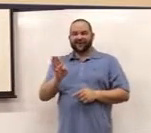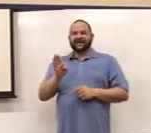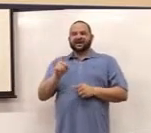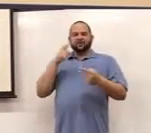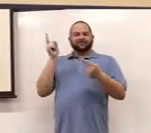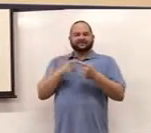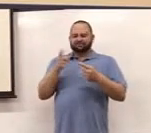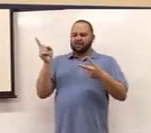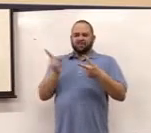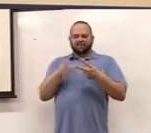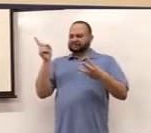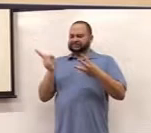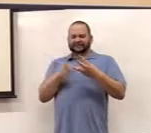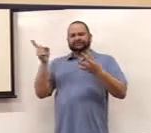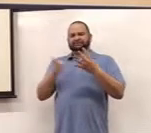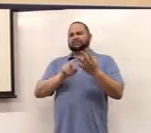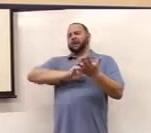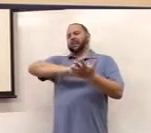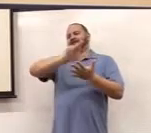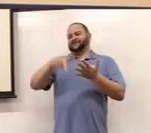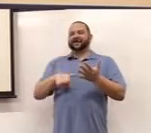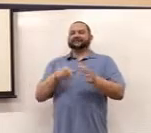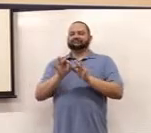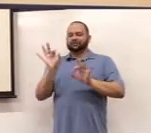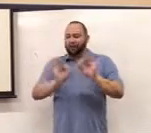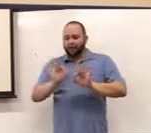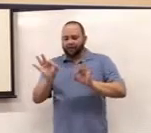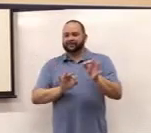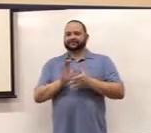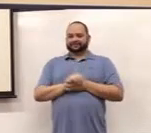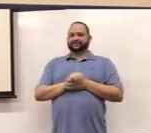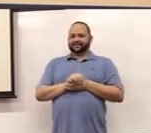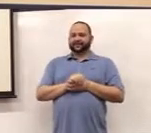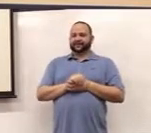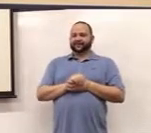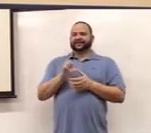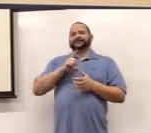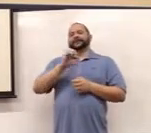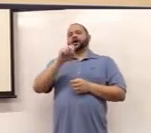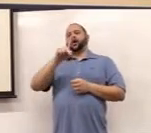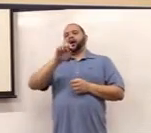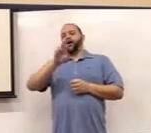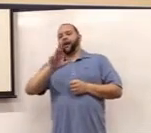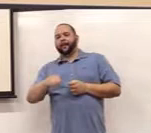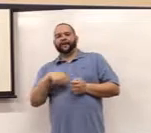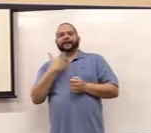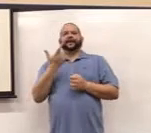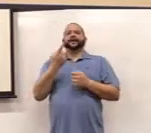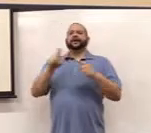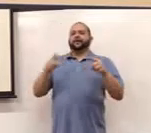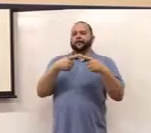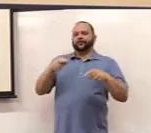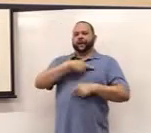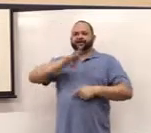as outras seis sinfonias dele nesse período, as sonatas para piano, os quartetos de corda, ópera, né, música religiosa,